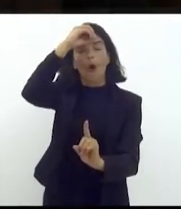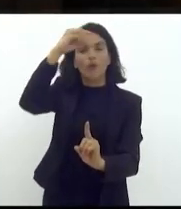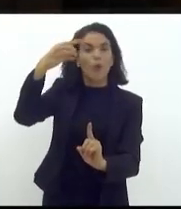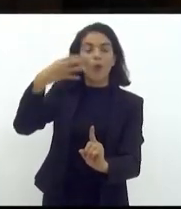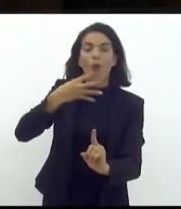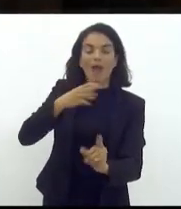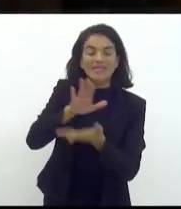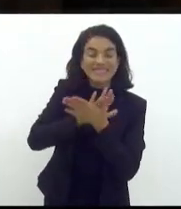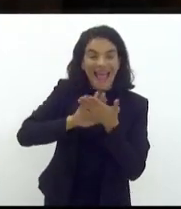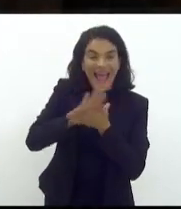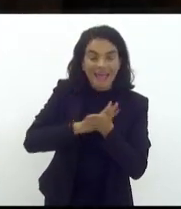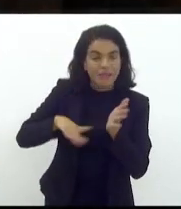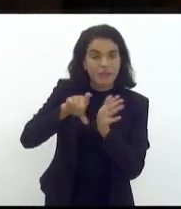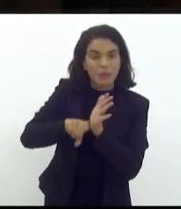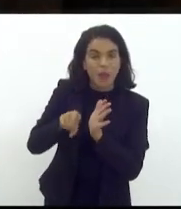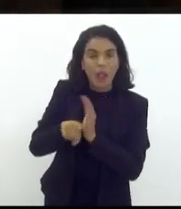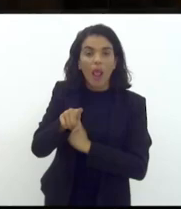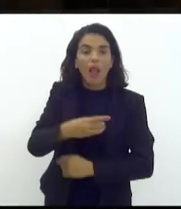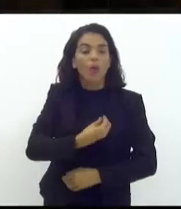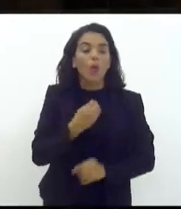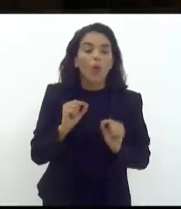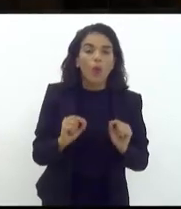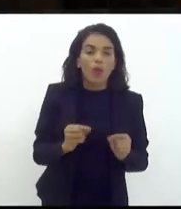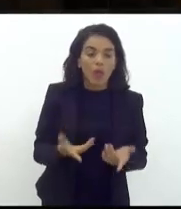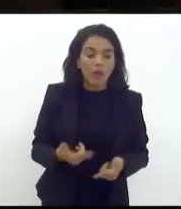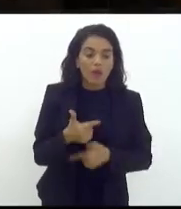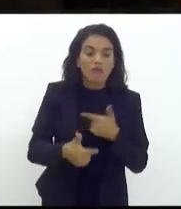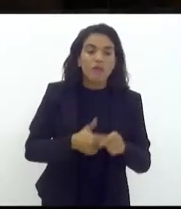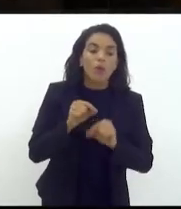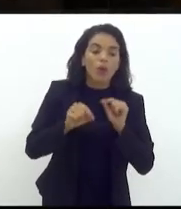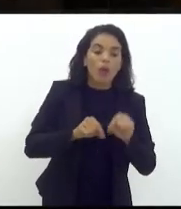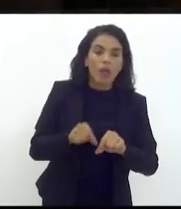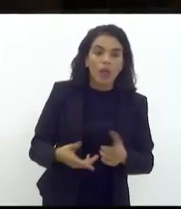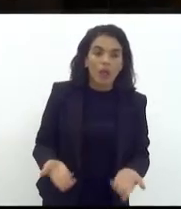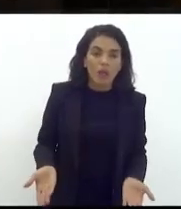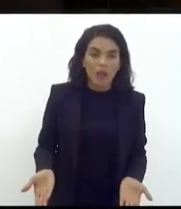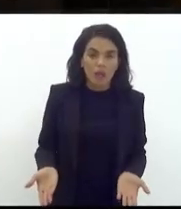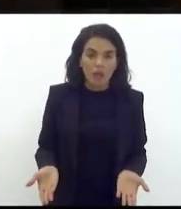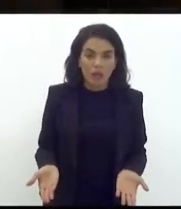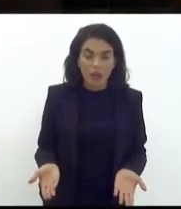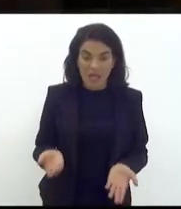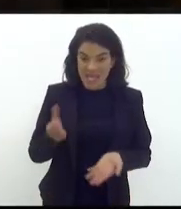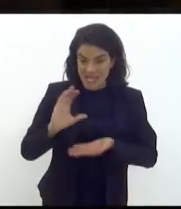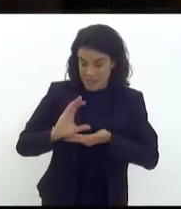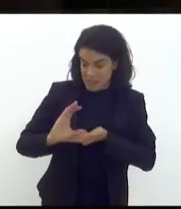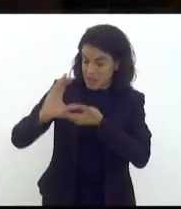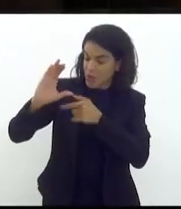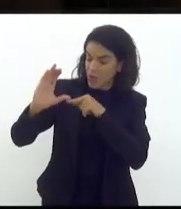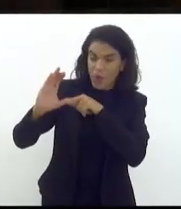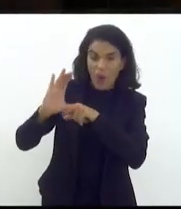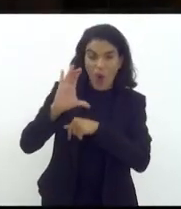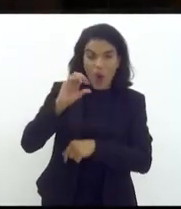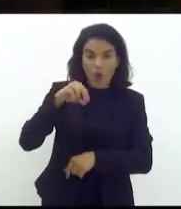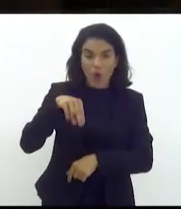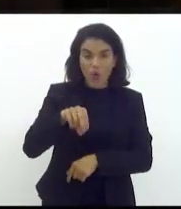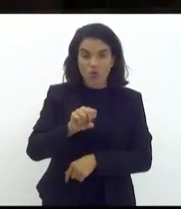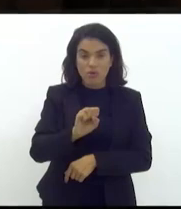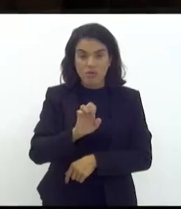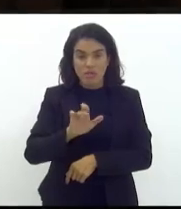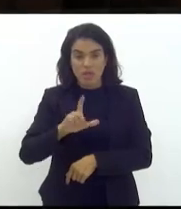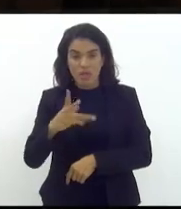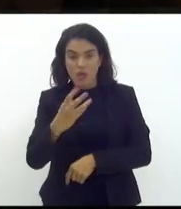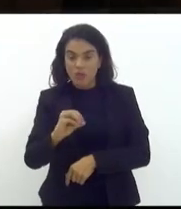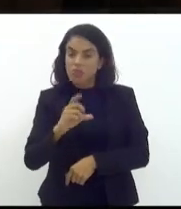conselho e só ponto de vista do pacto federativo esse conselho tá escrito na APEC